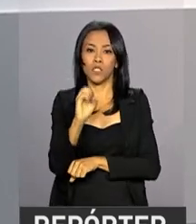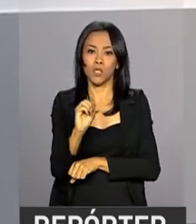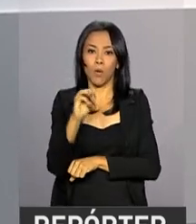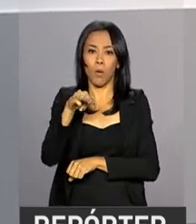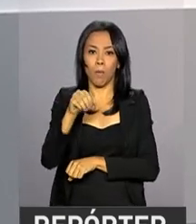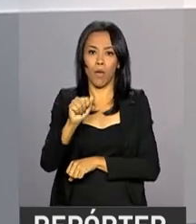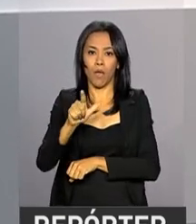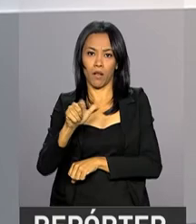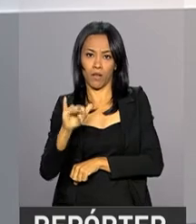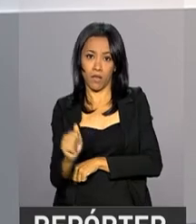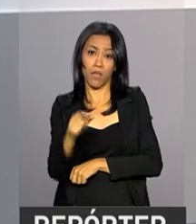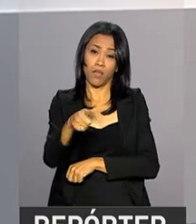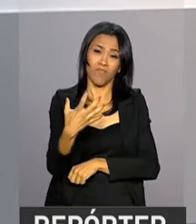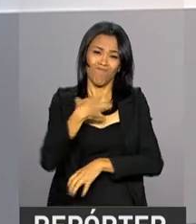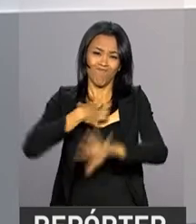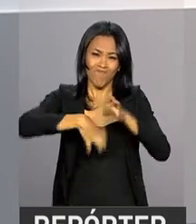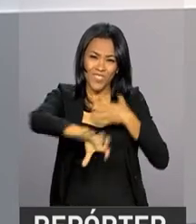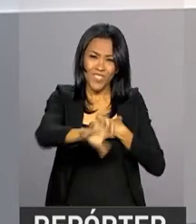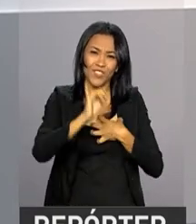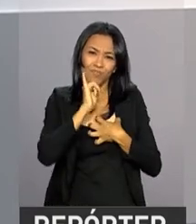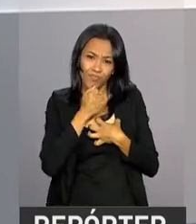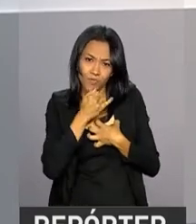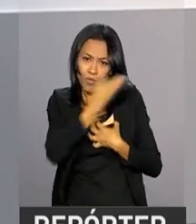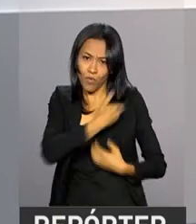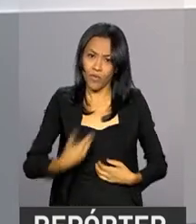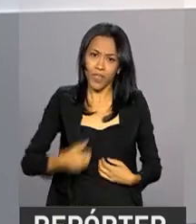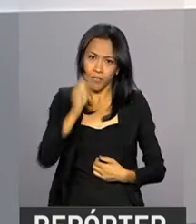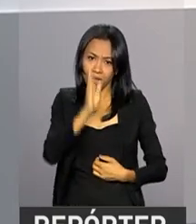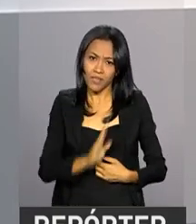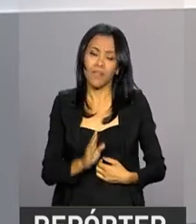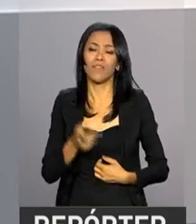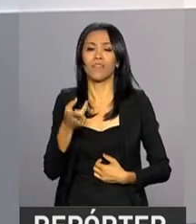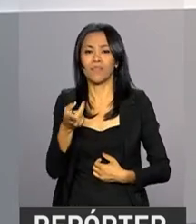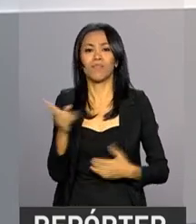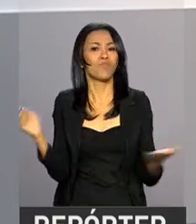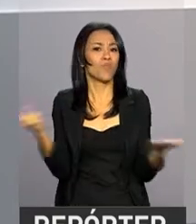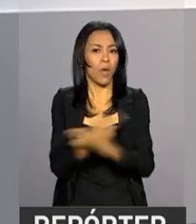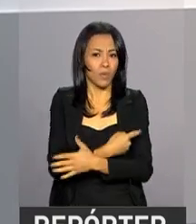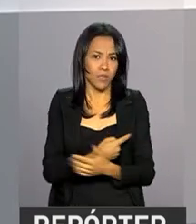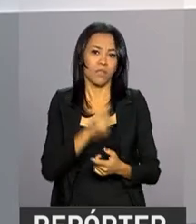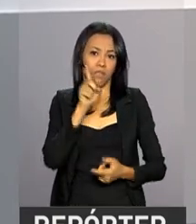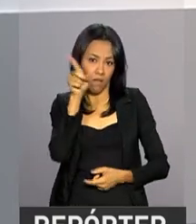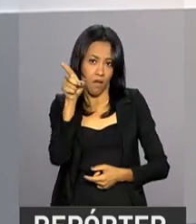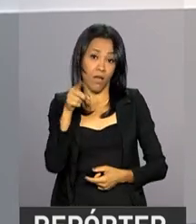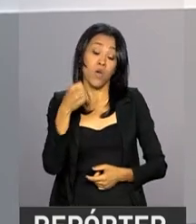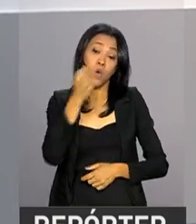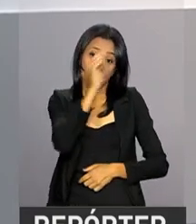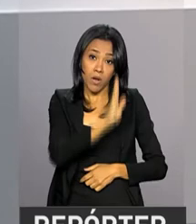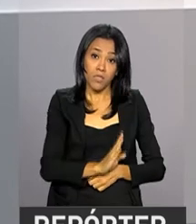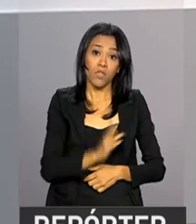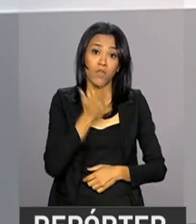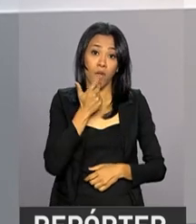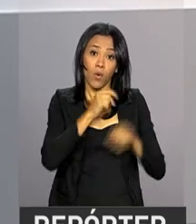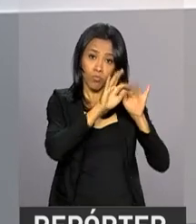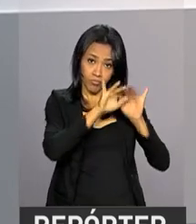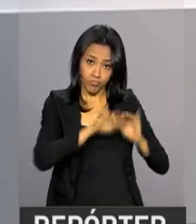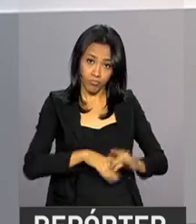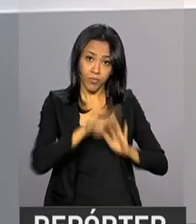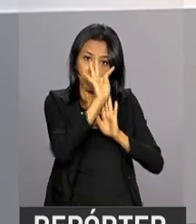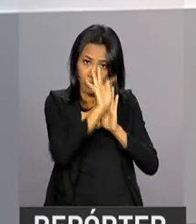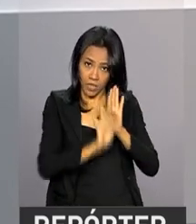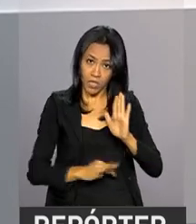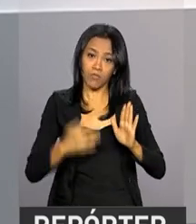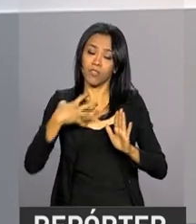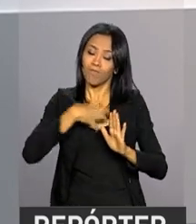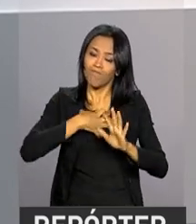aos familiares das vítimas e votos de plena recuperação aos feridos ainda no texto o brasil reiterou a solidariedade com o